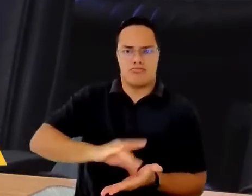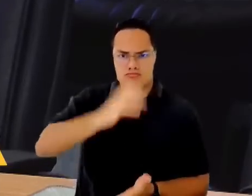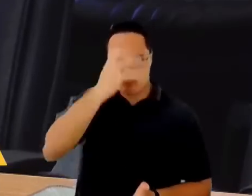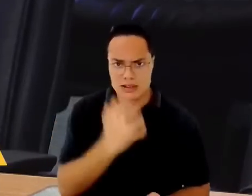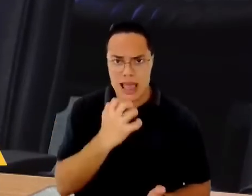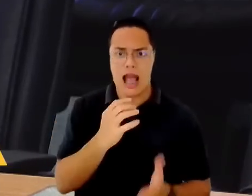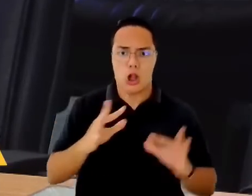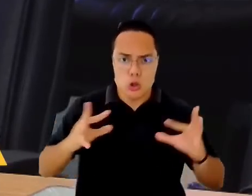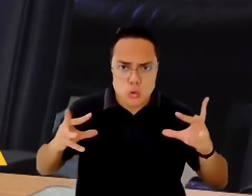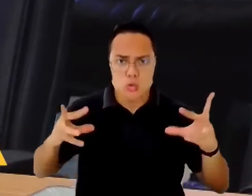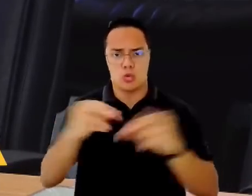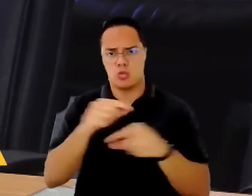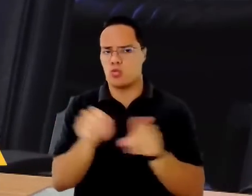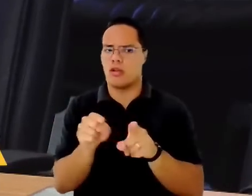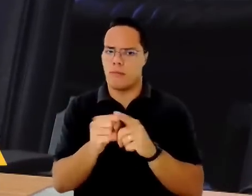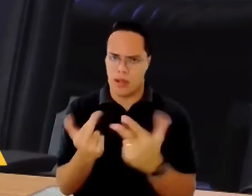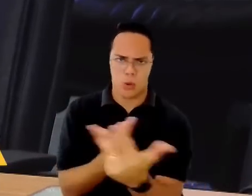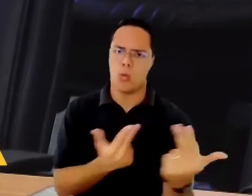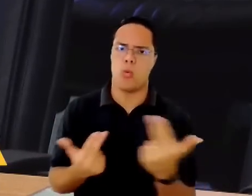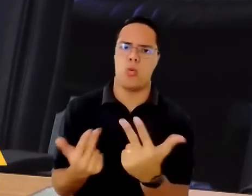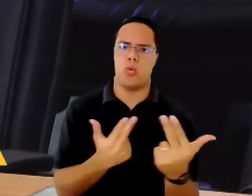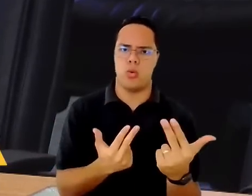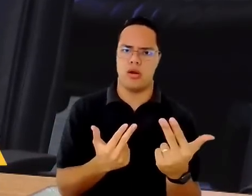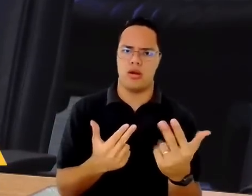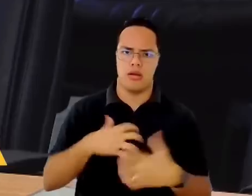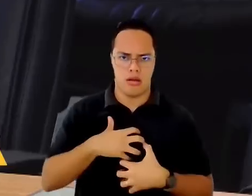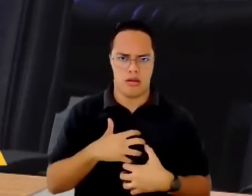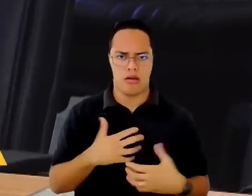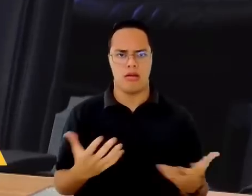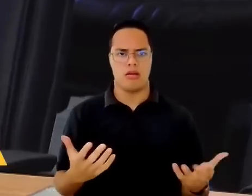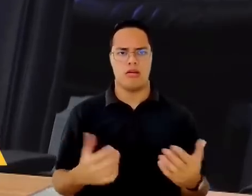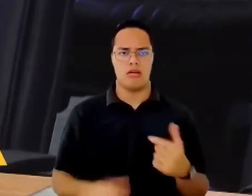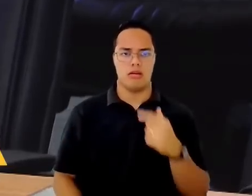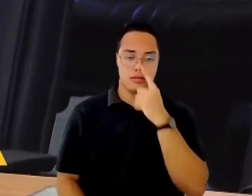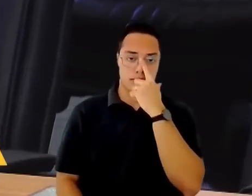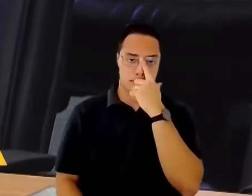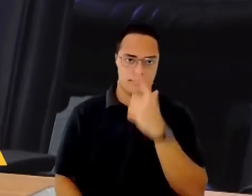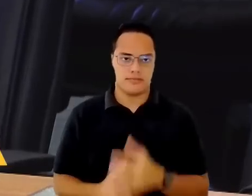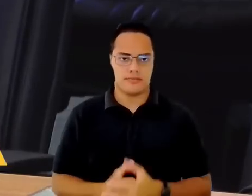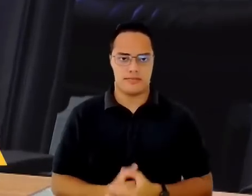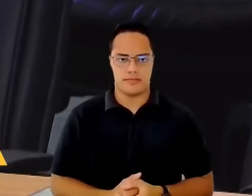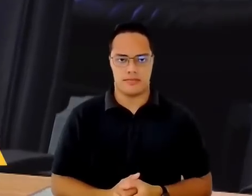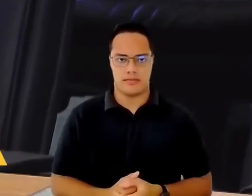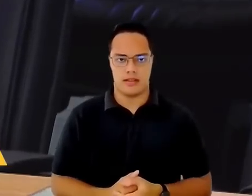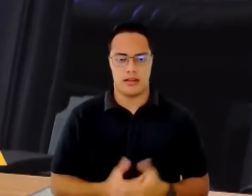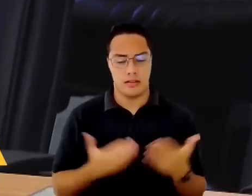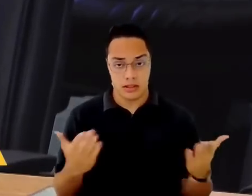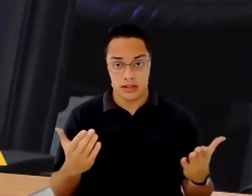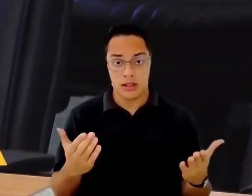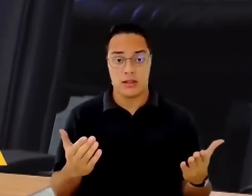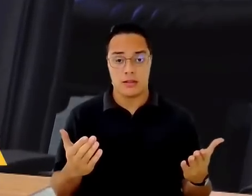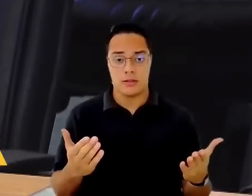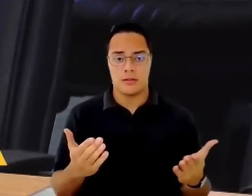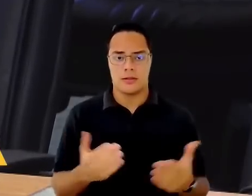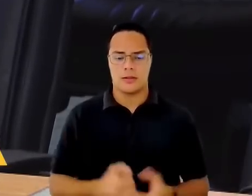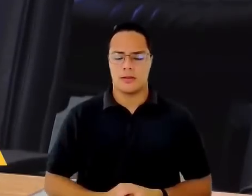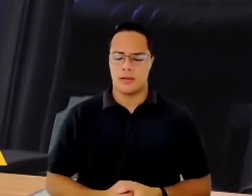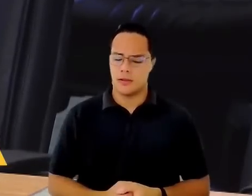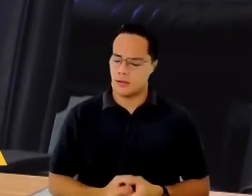todos não podemos relativizar isso e que infelizmente infelizmente